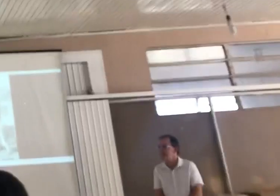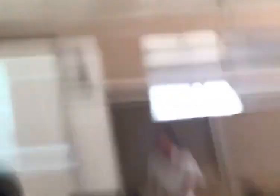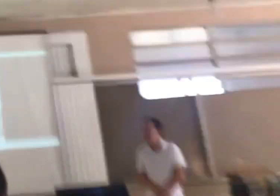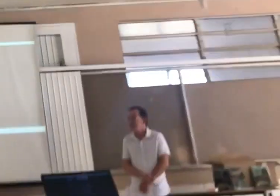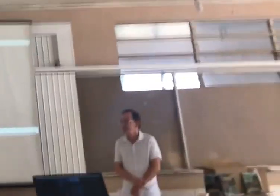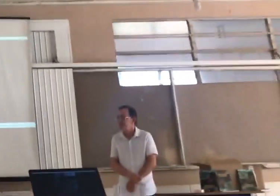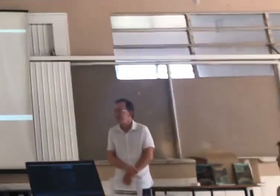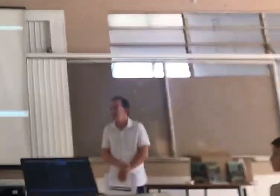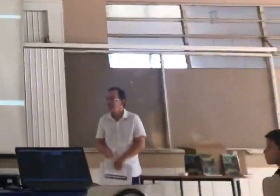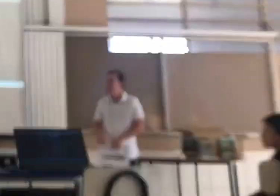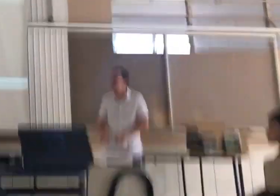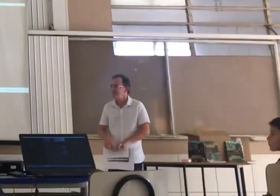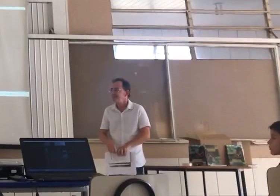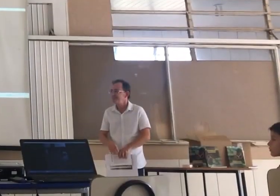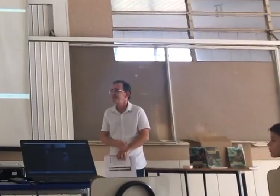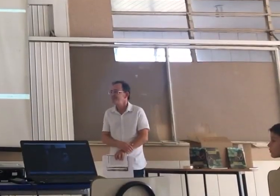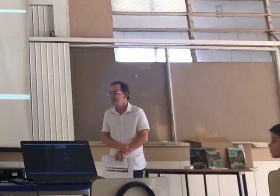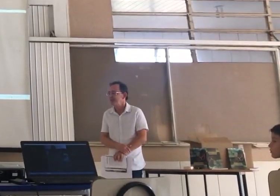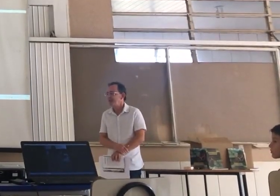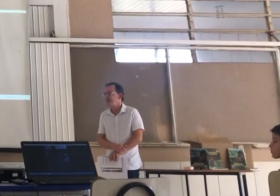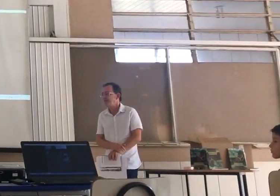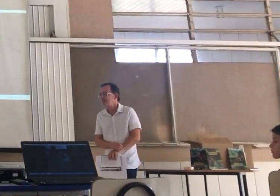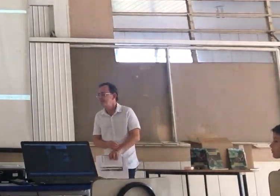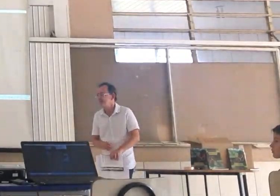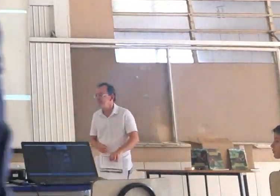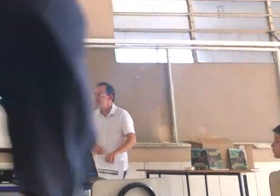seja bem-vindo, Flávio, fica à vontade, tá?